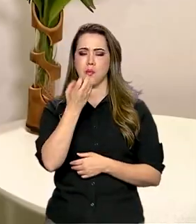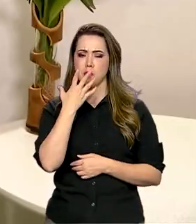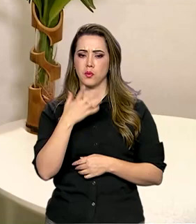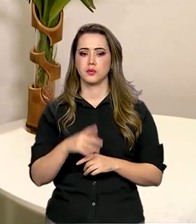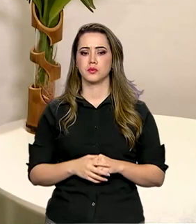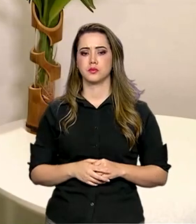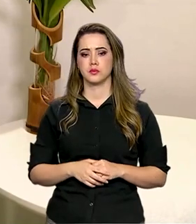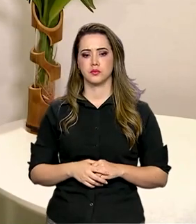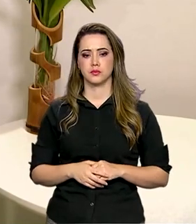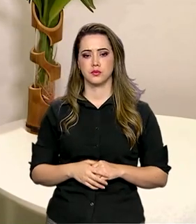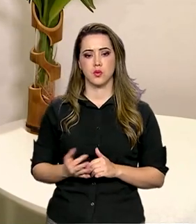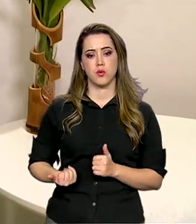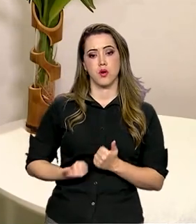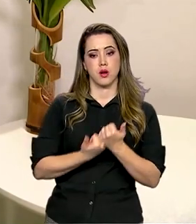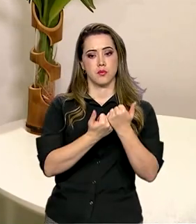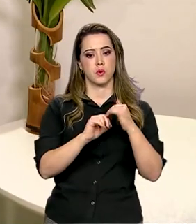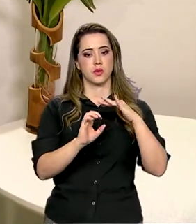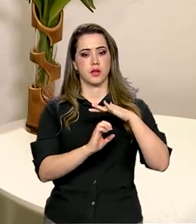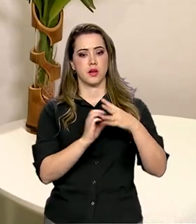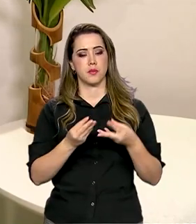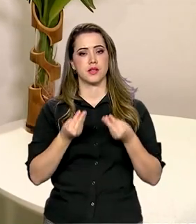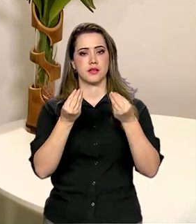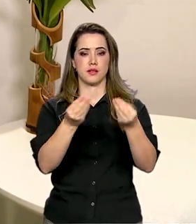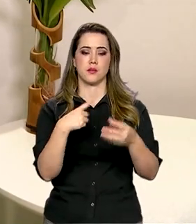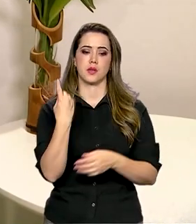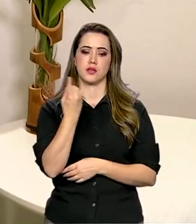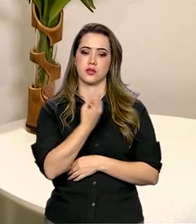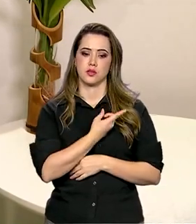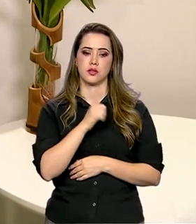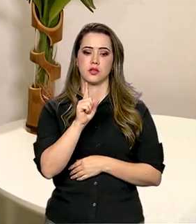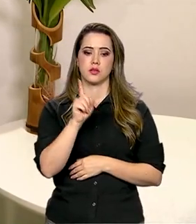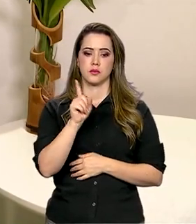O apoio que a empresa dá para a gente é extremamente